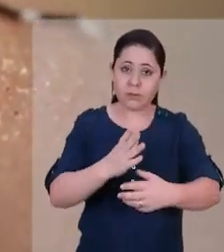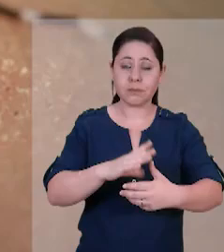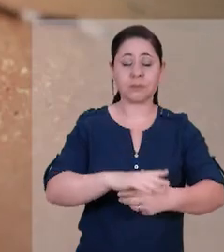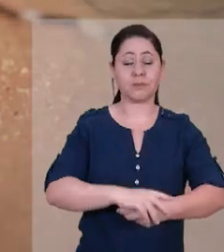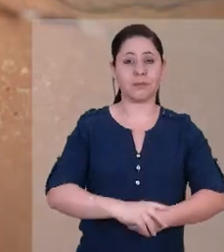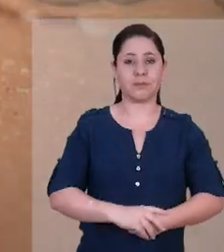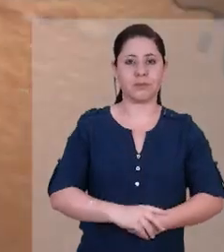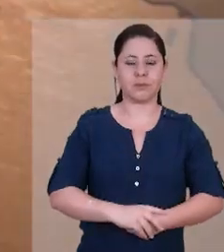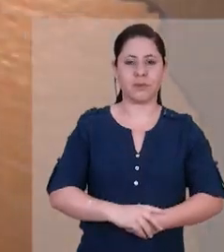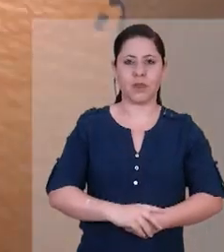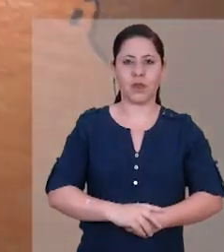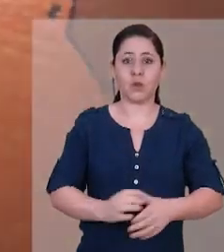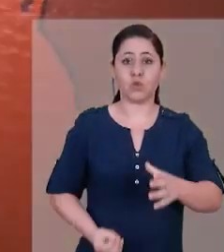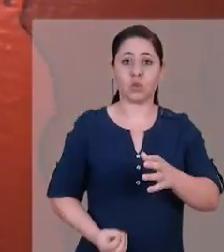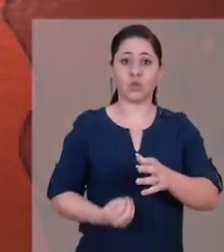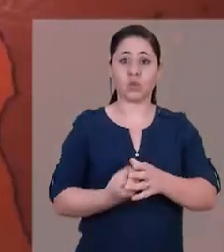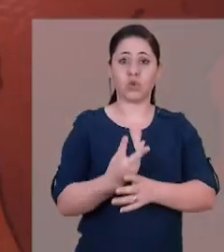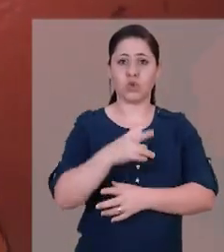pernilongo.